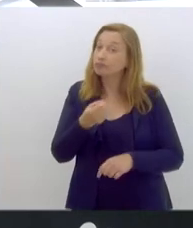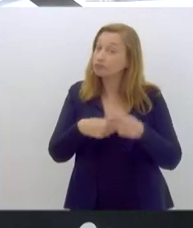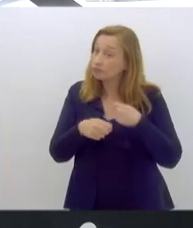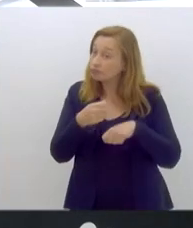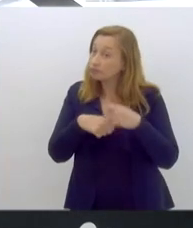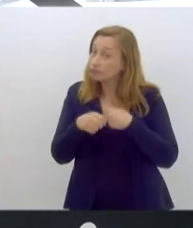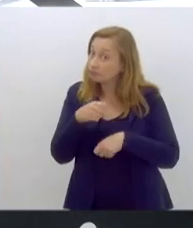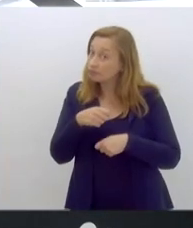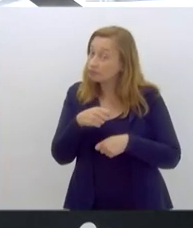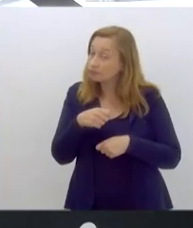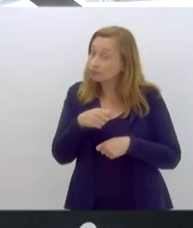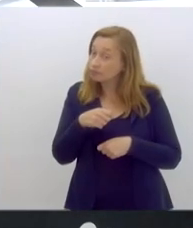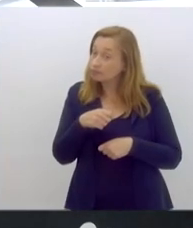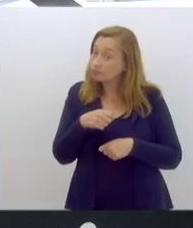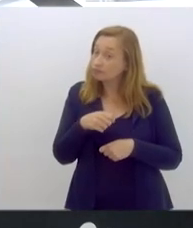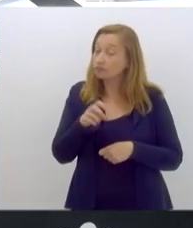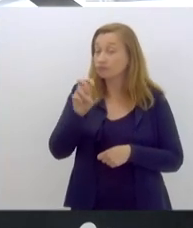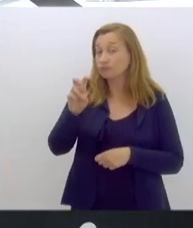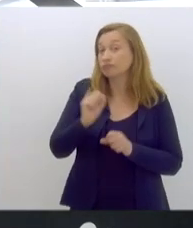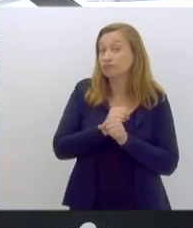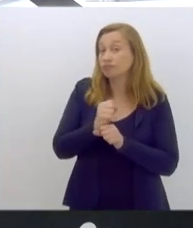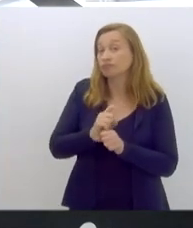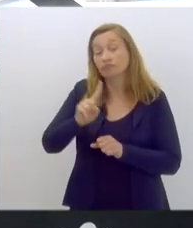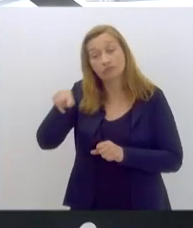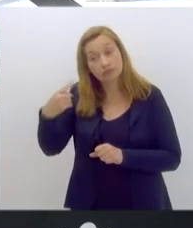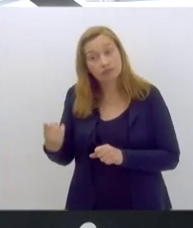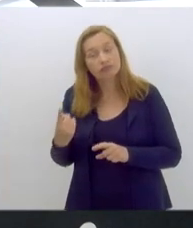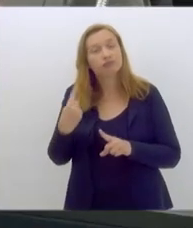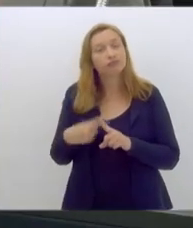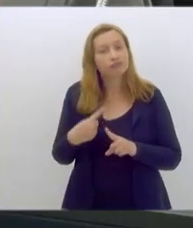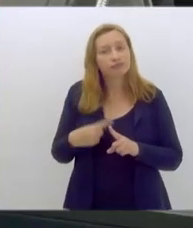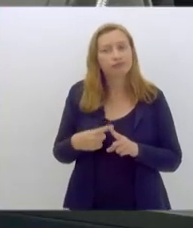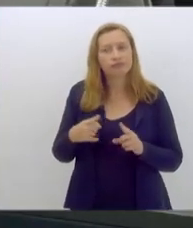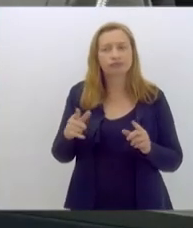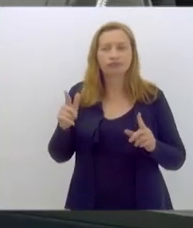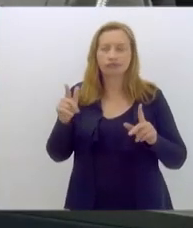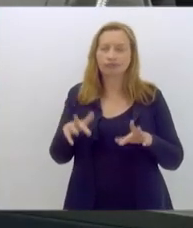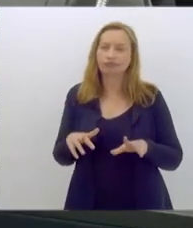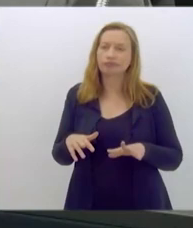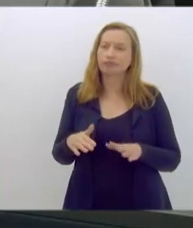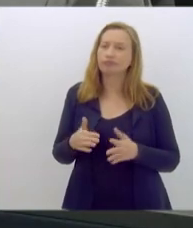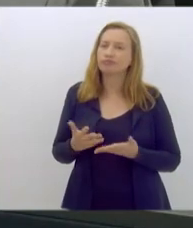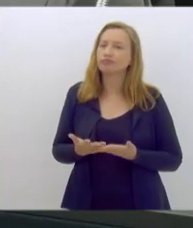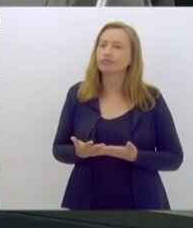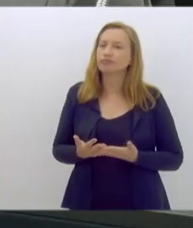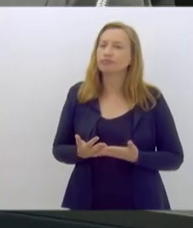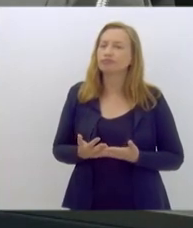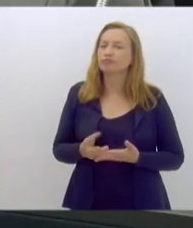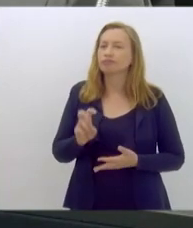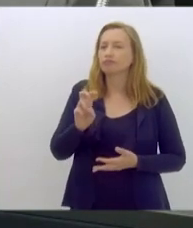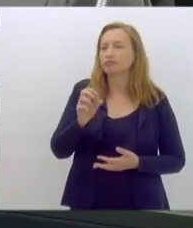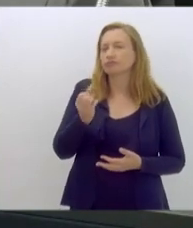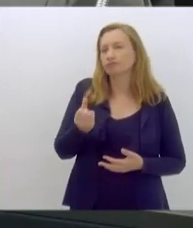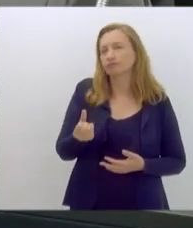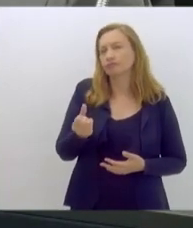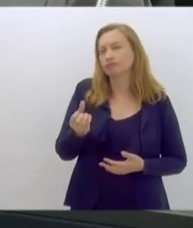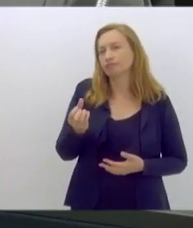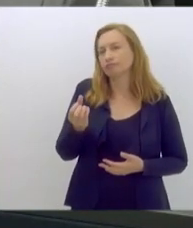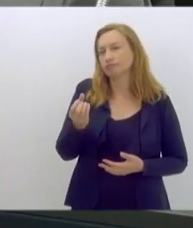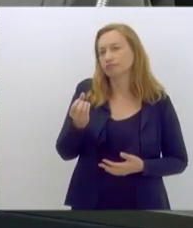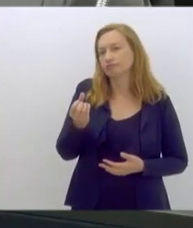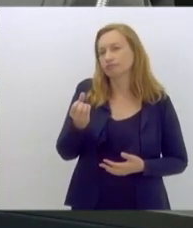passado os cinco anos porque é a diferença é apenas de 60